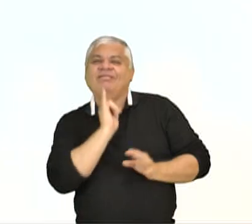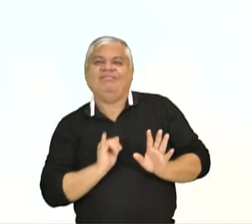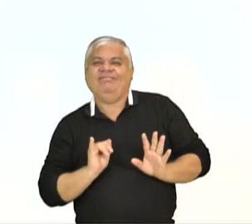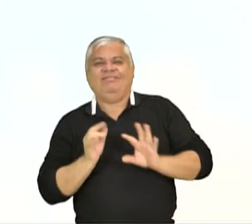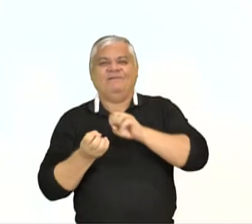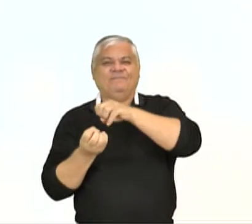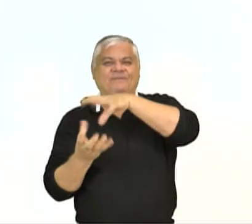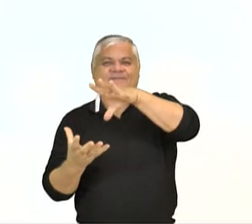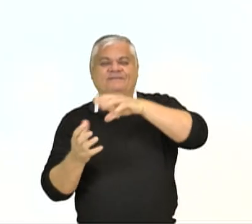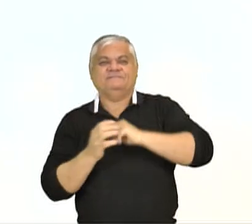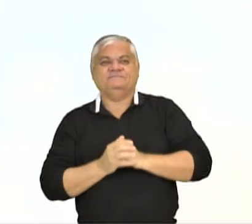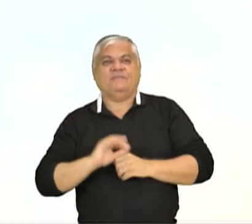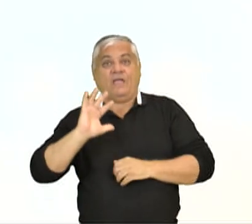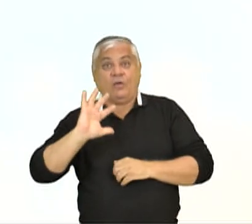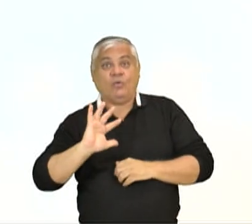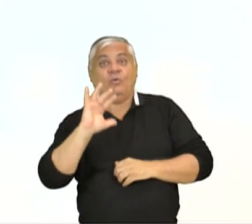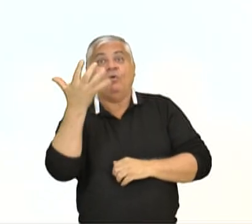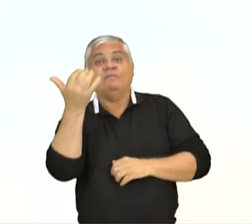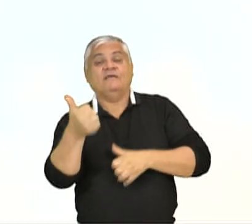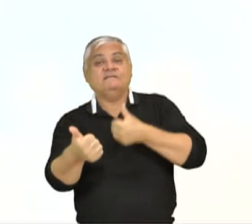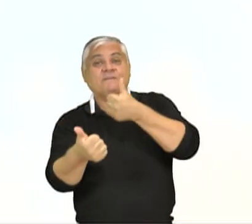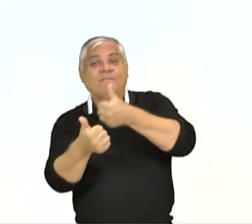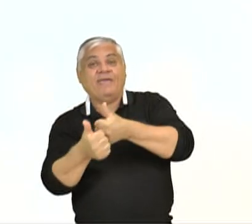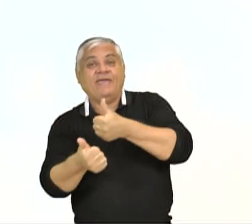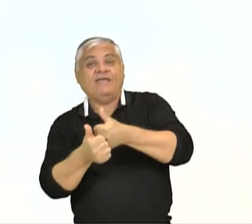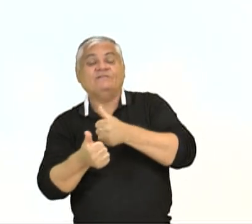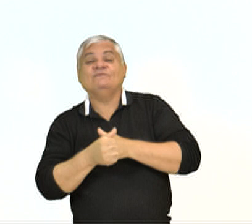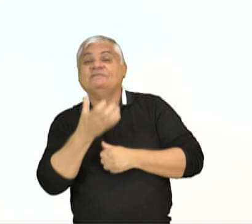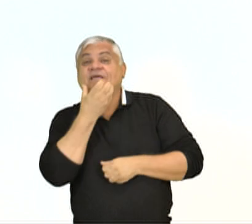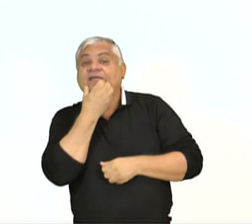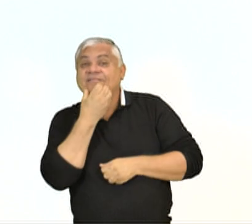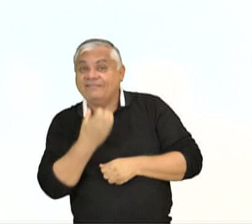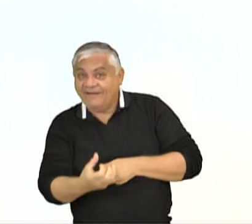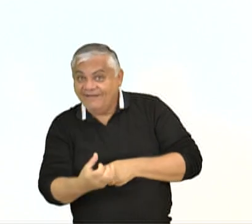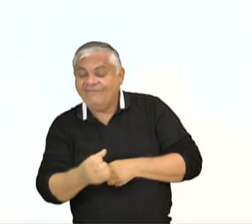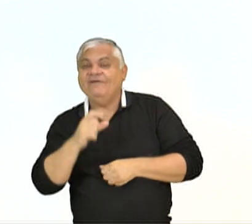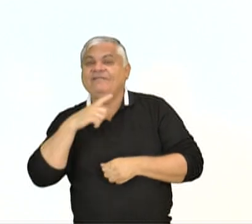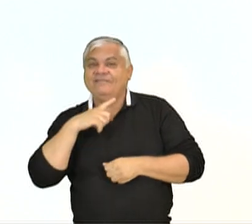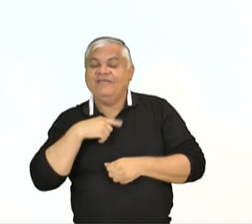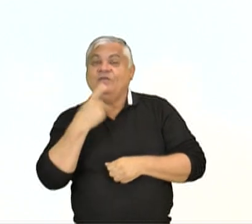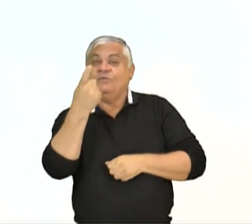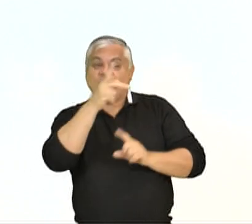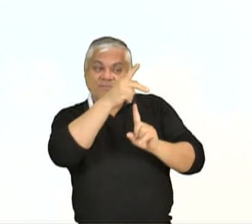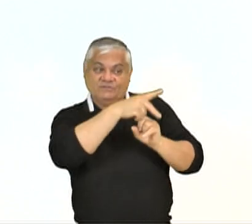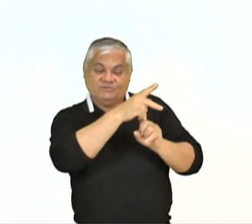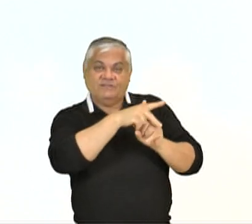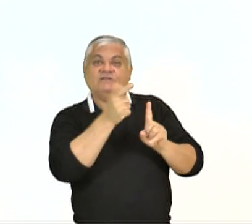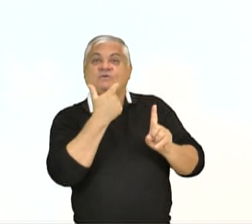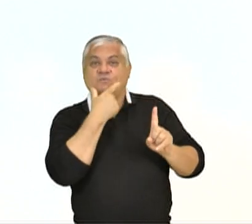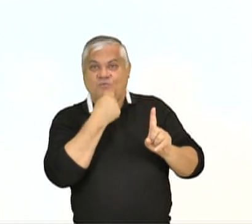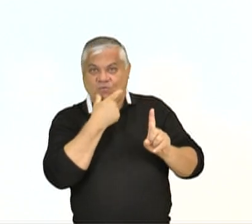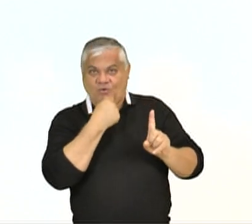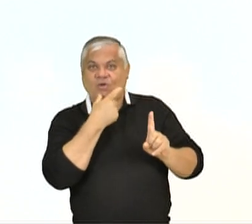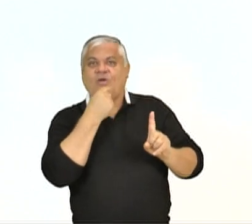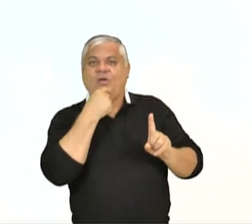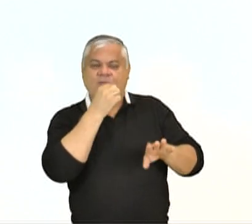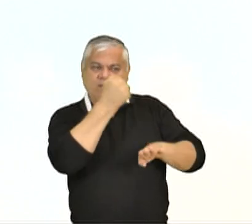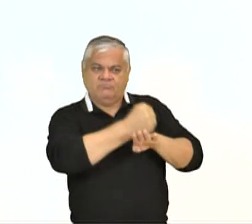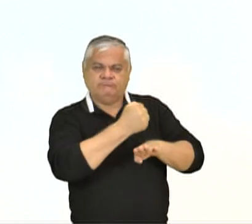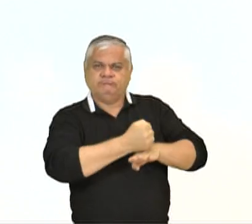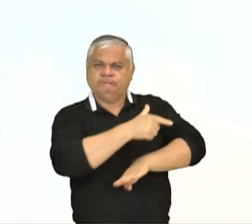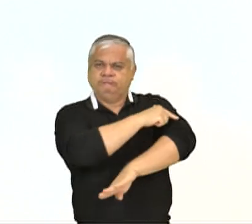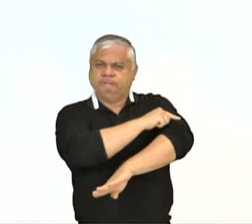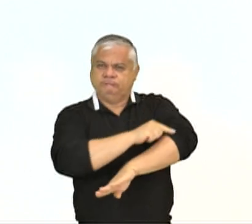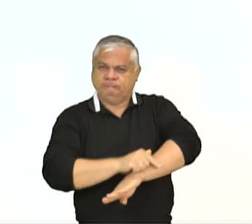uma situação acontecendo próxima ao Natal, né, temos a presença de um dos personagens principais ali, um homem honesto,